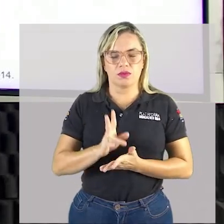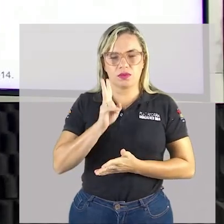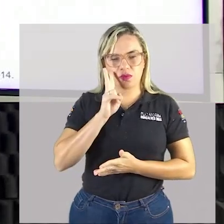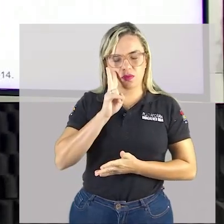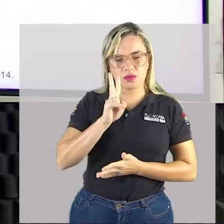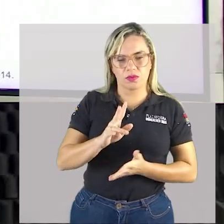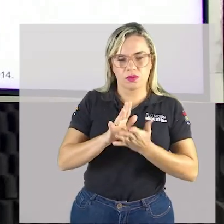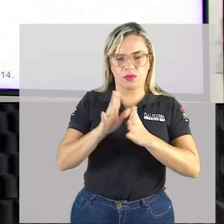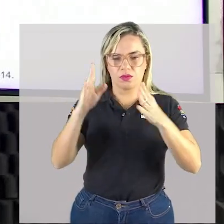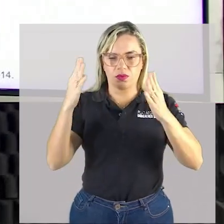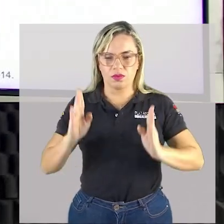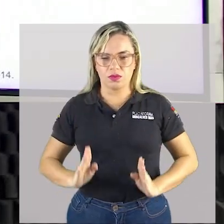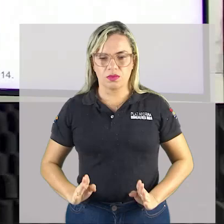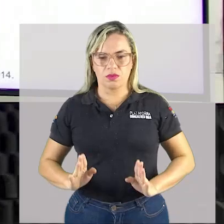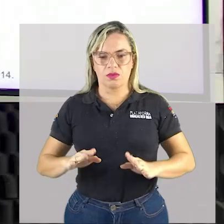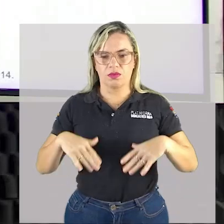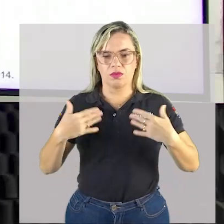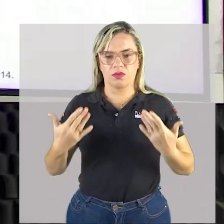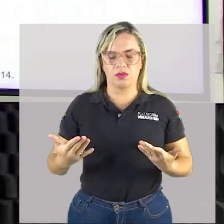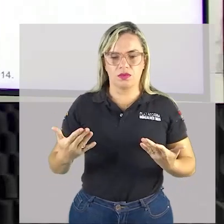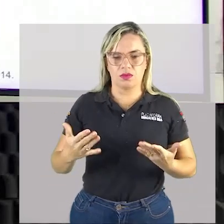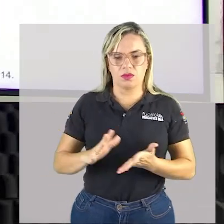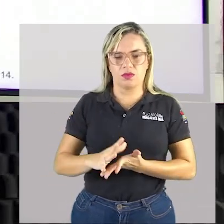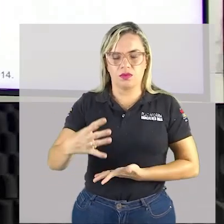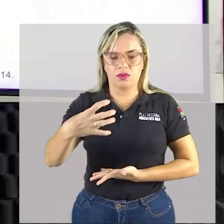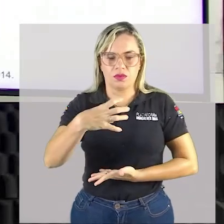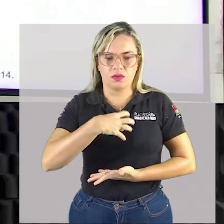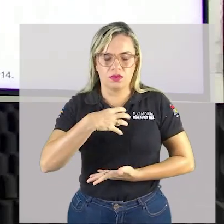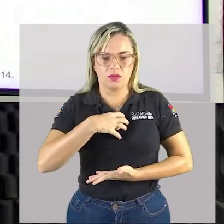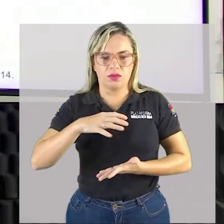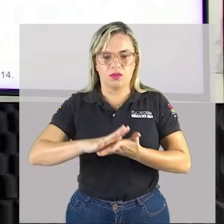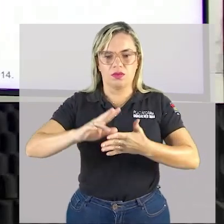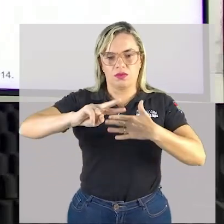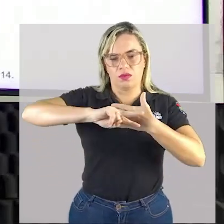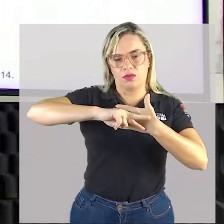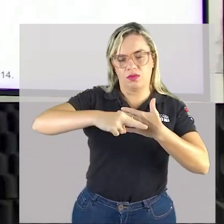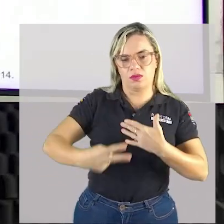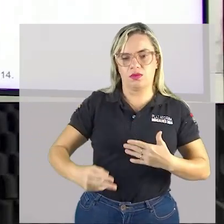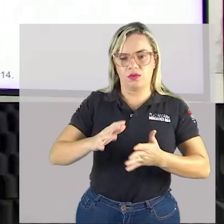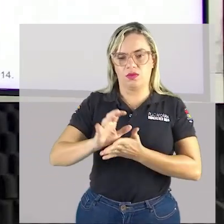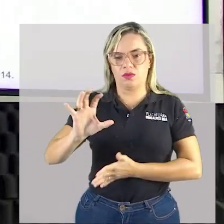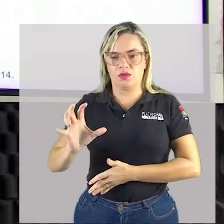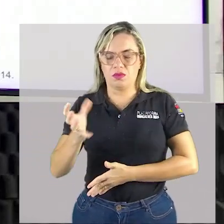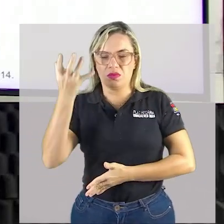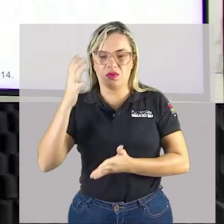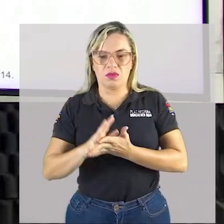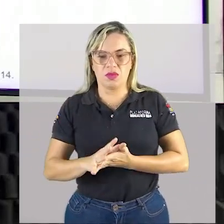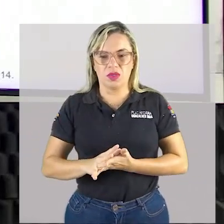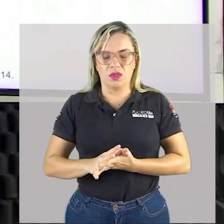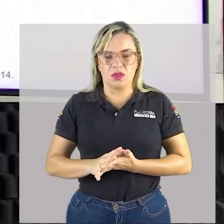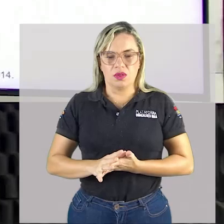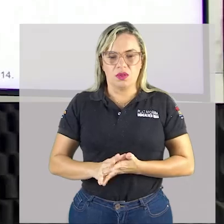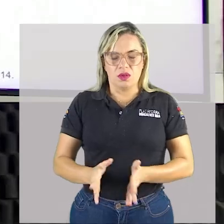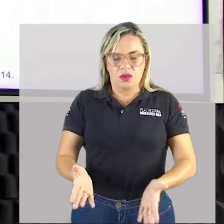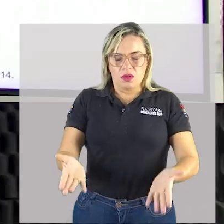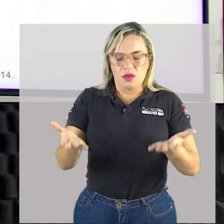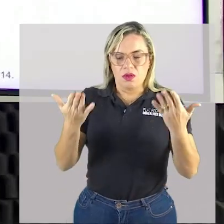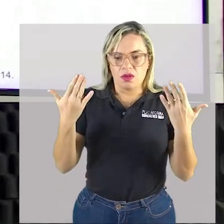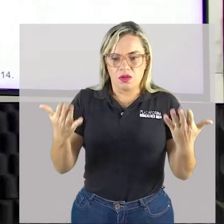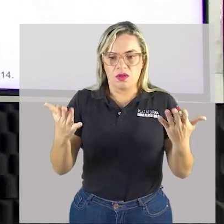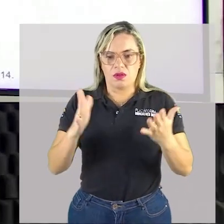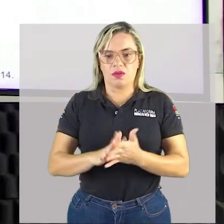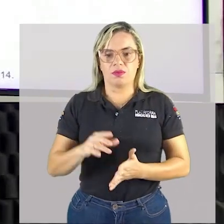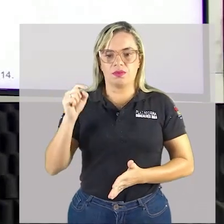observação e sentindo, né, as consequências do clima extremo. O clima